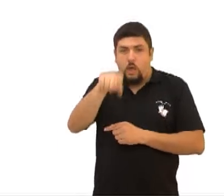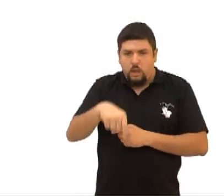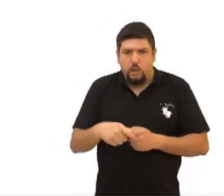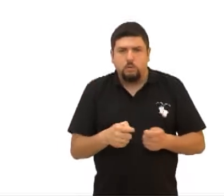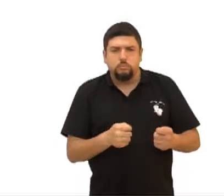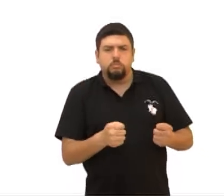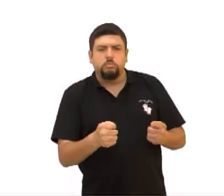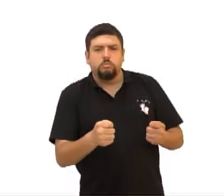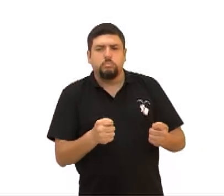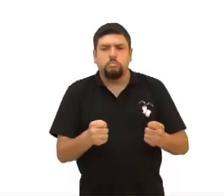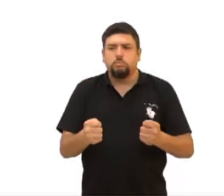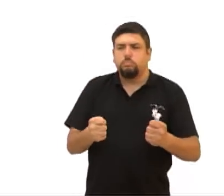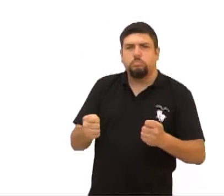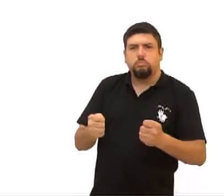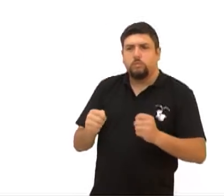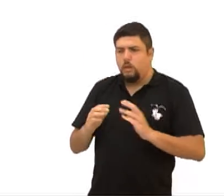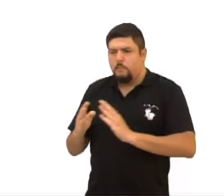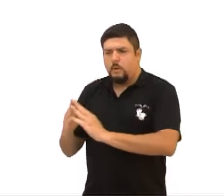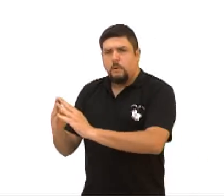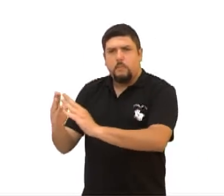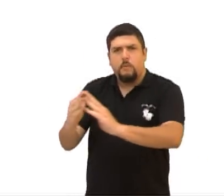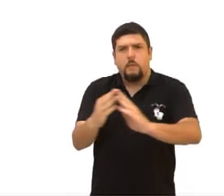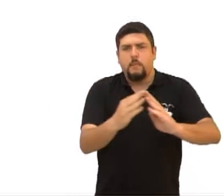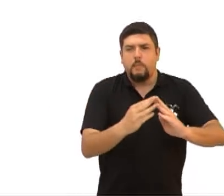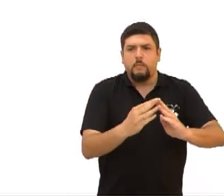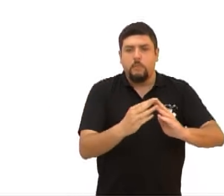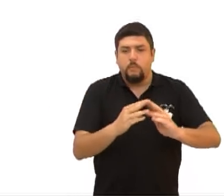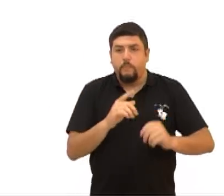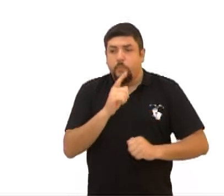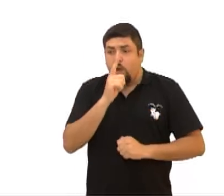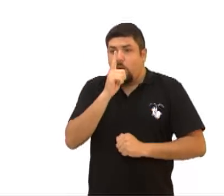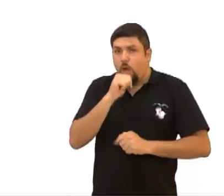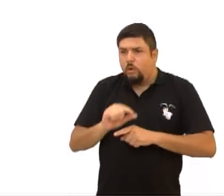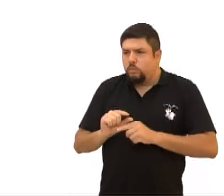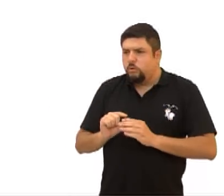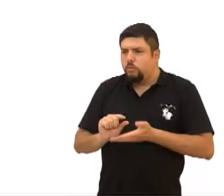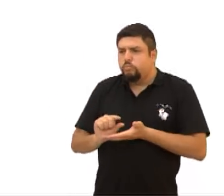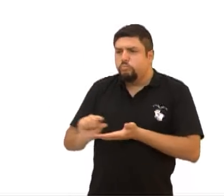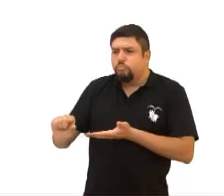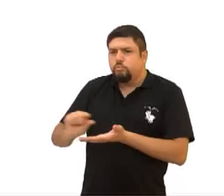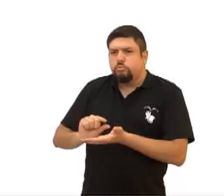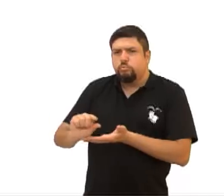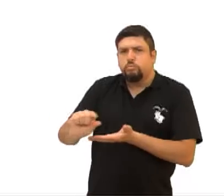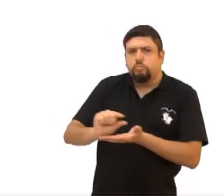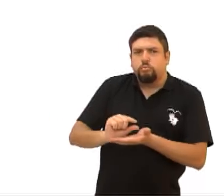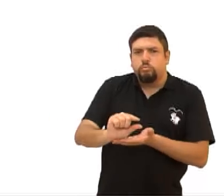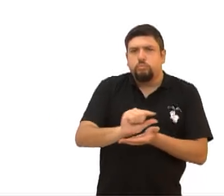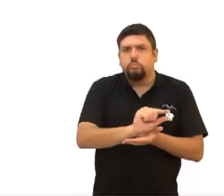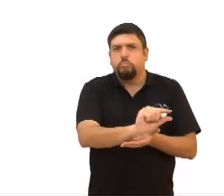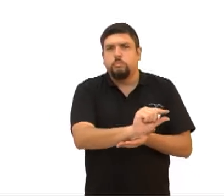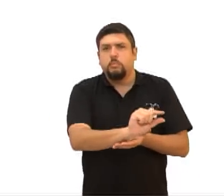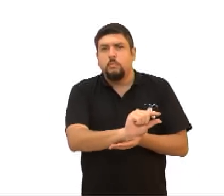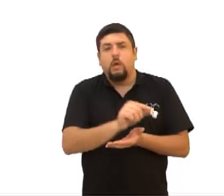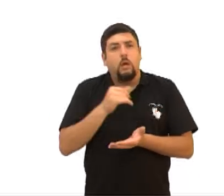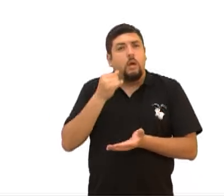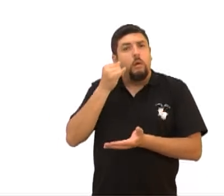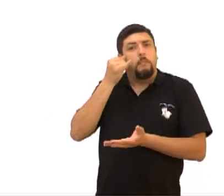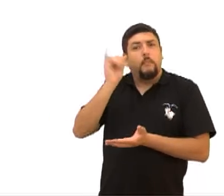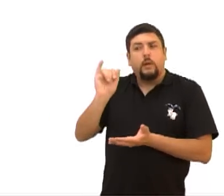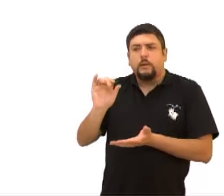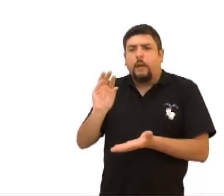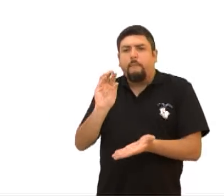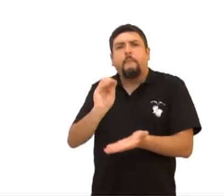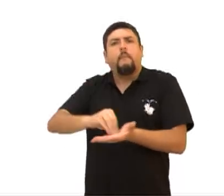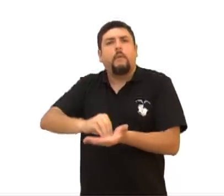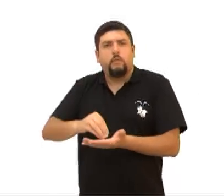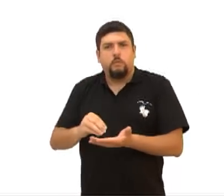controladamente entre os consumidores uma quantidade justa de água, para que não falte a ninguém. E o fornecimento ele